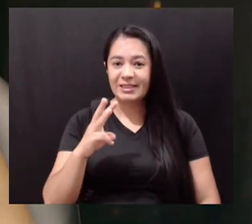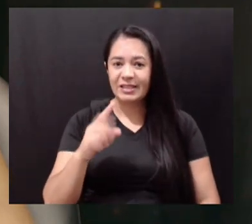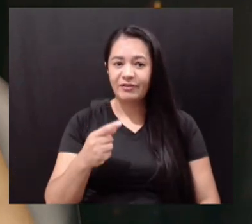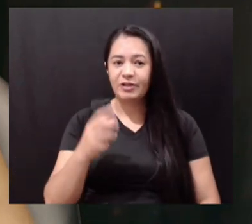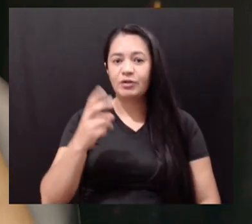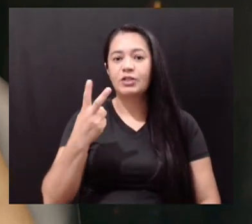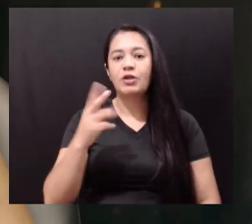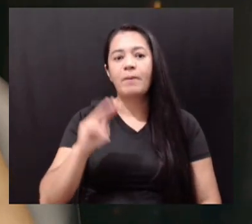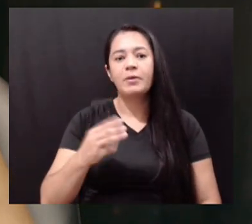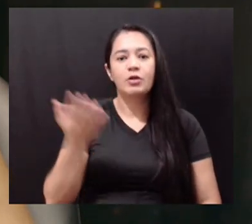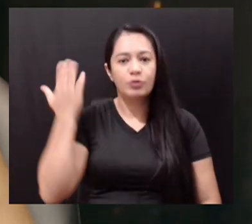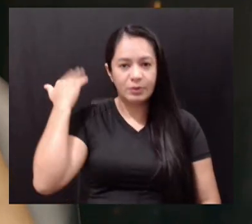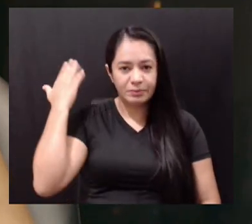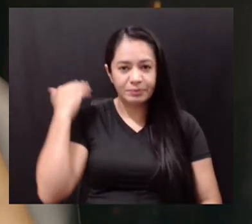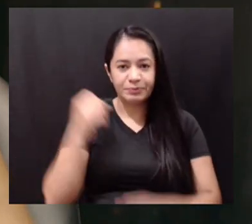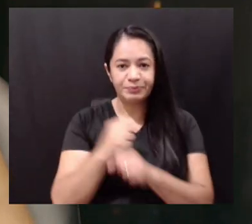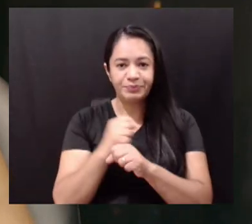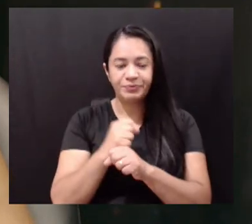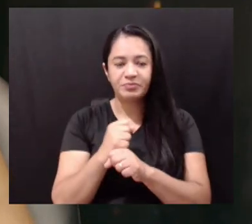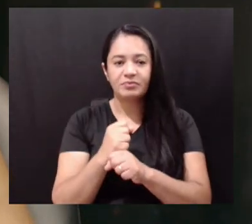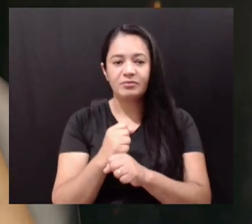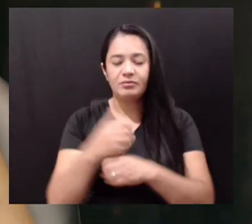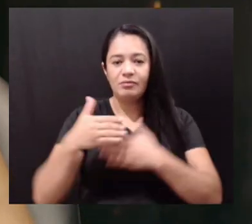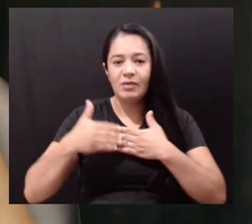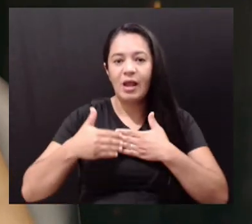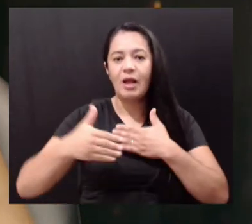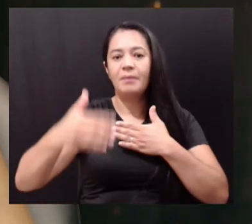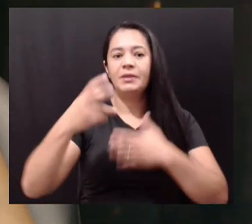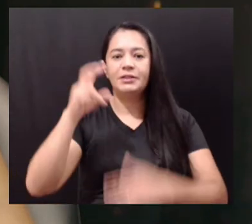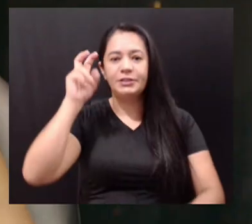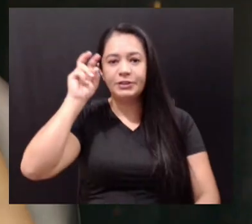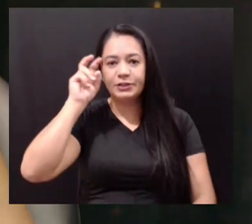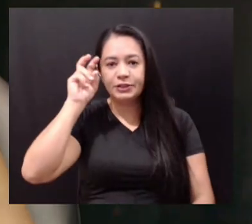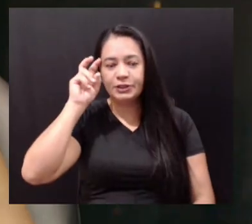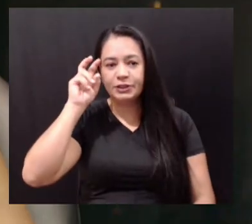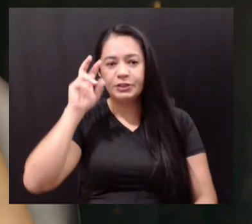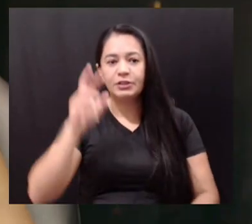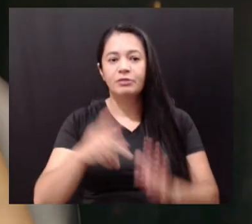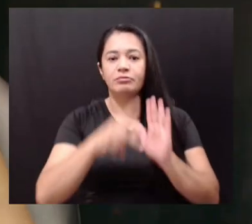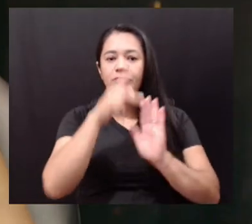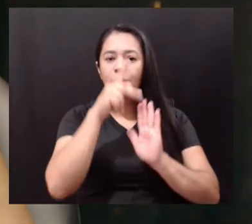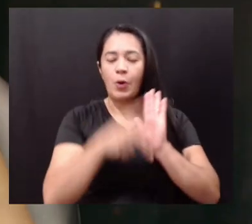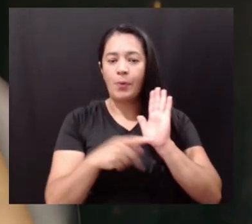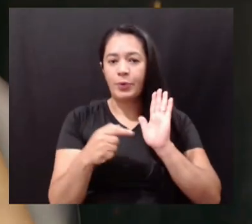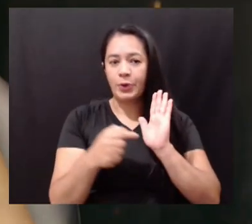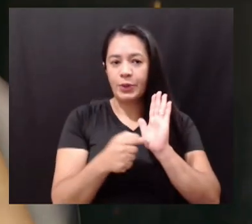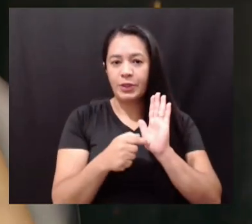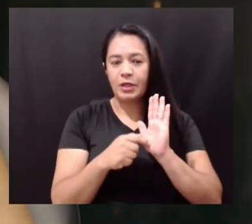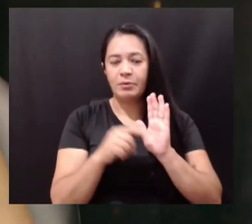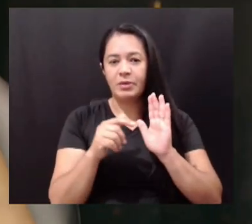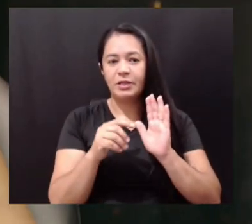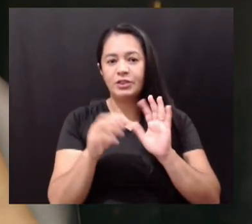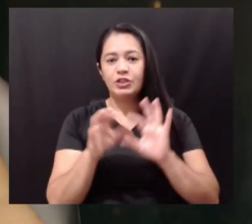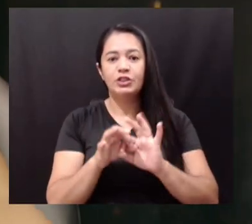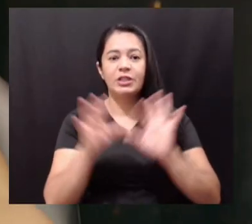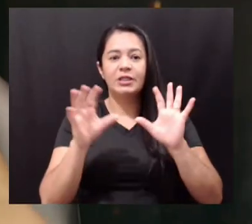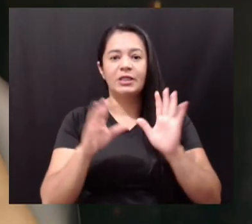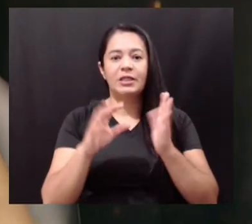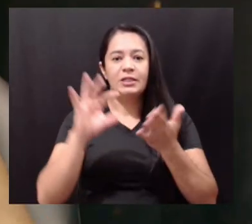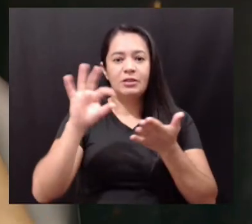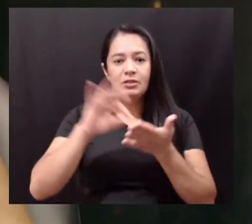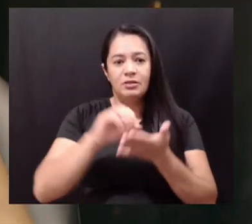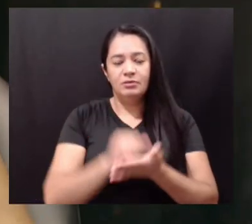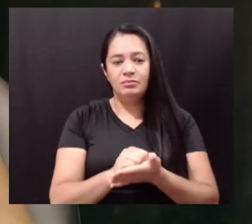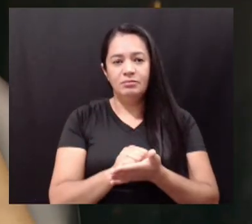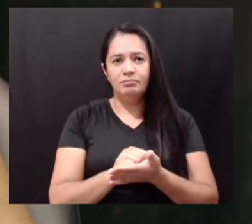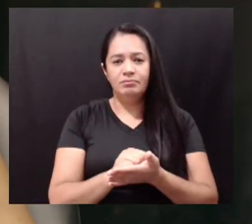2024. A partir desta quinta-feira, o programa gerador de declaração para preenchimento, aliás, ontem já